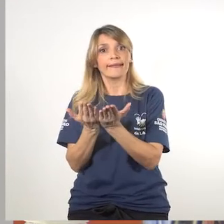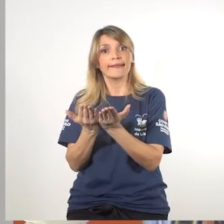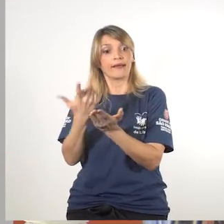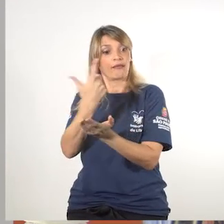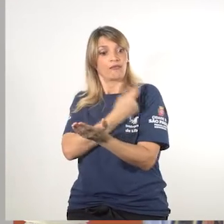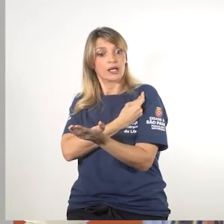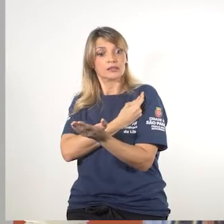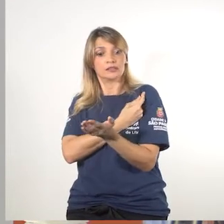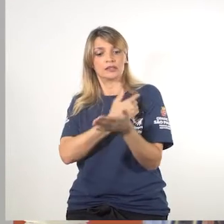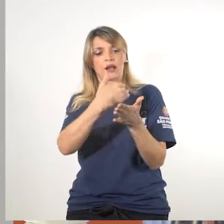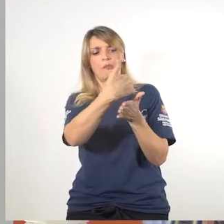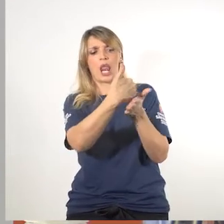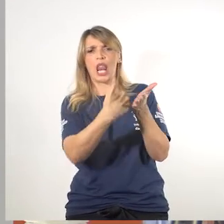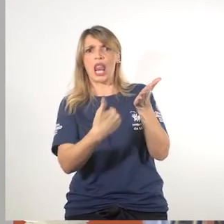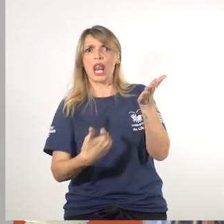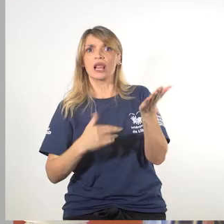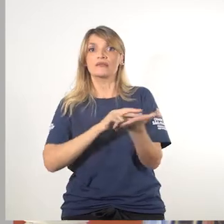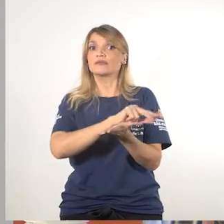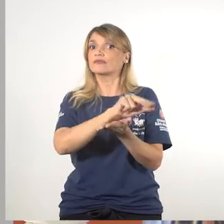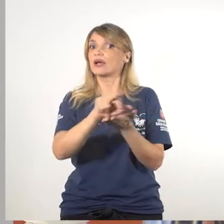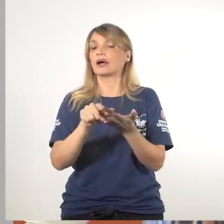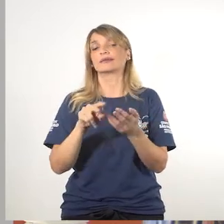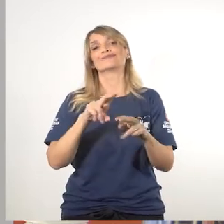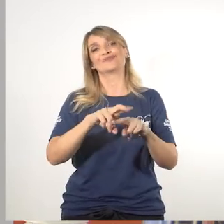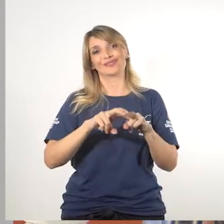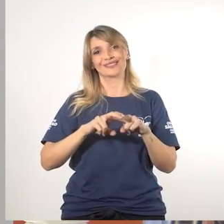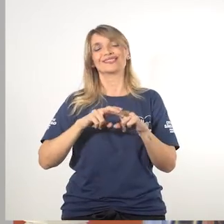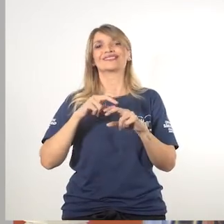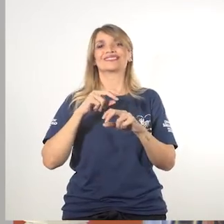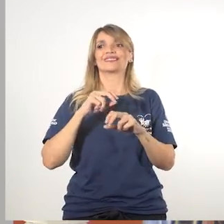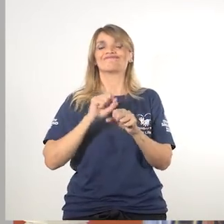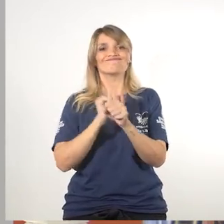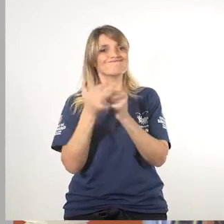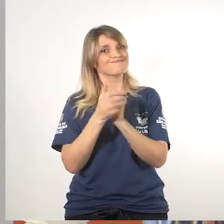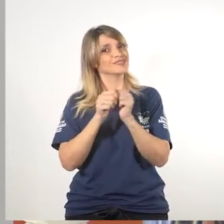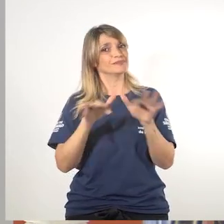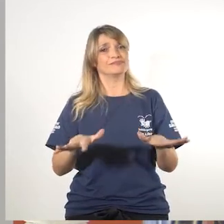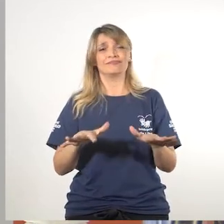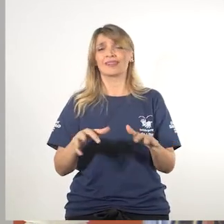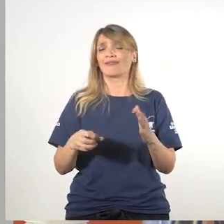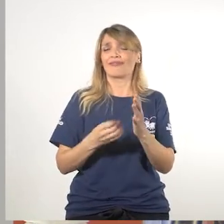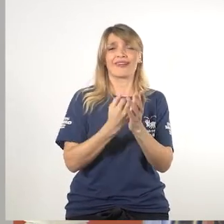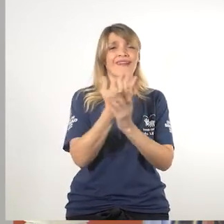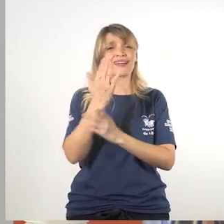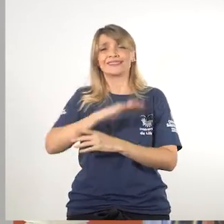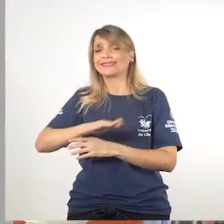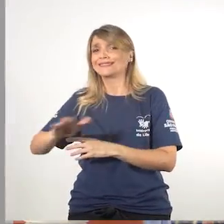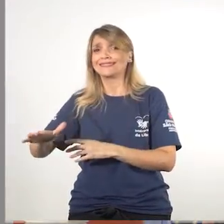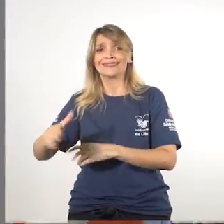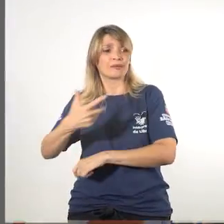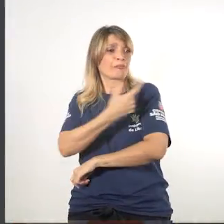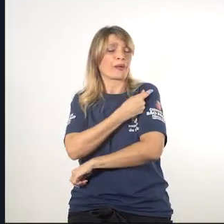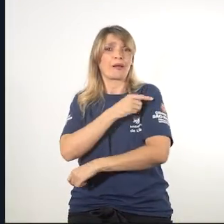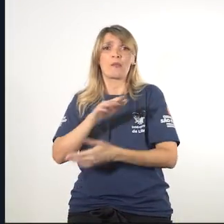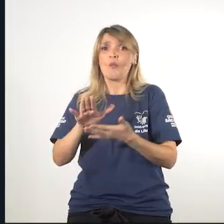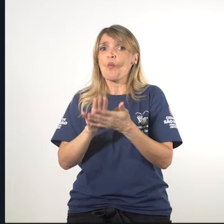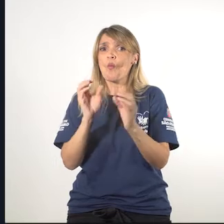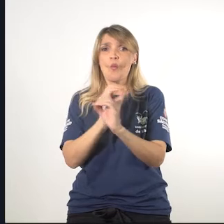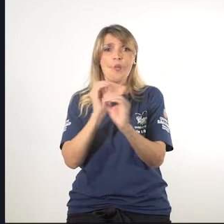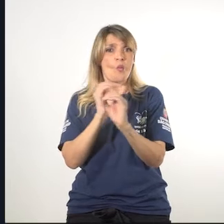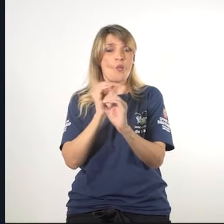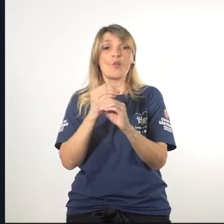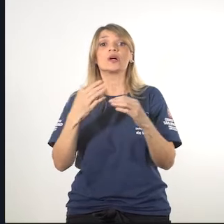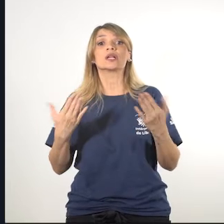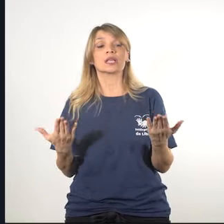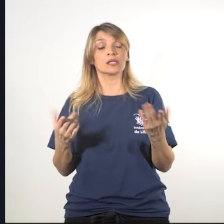por conta da pandemia, com mais de 1 ano e 4 meses já, parte dessas crianças não tomaram nenhuma vacina, né? Então,